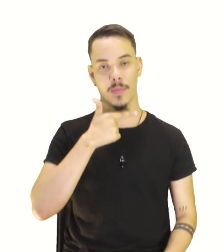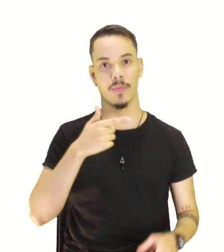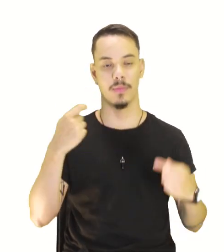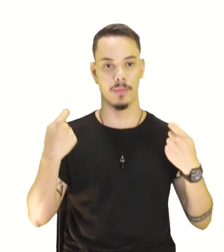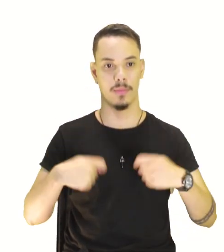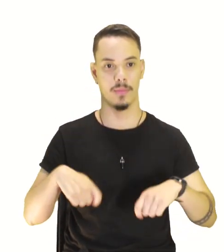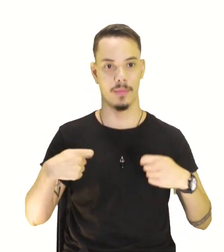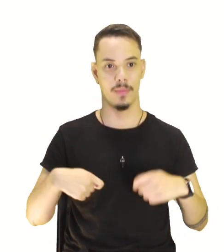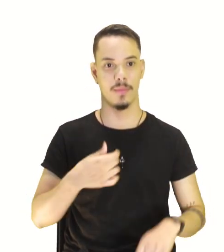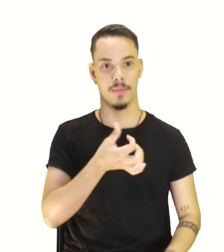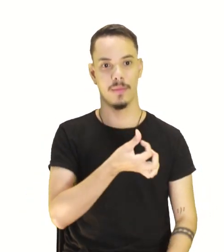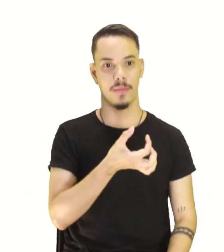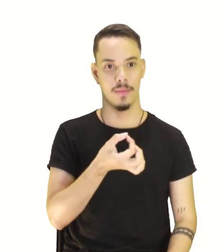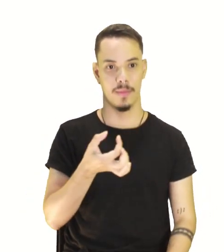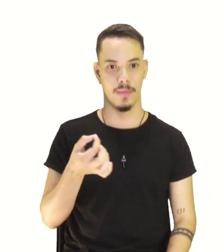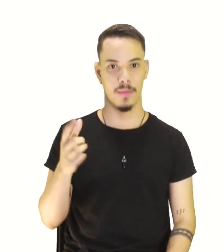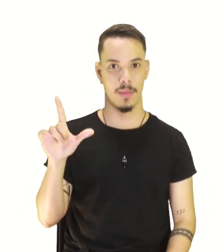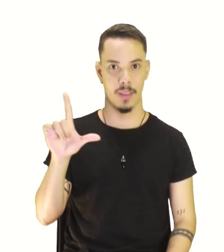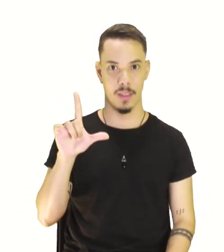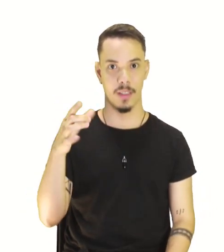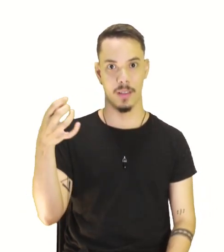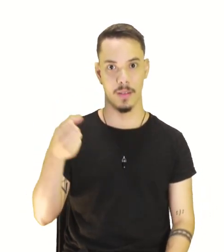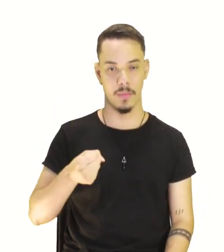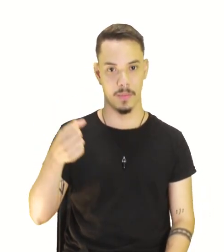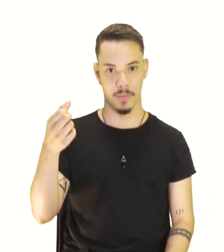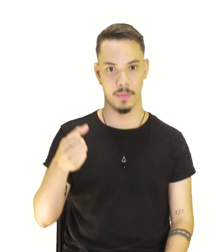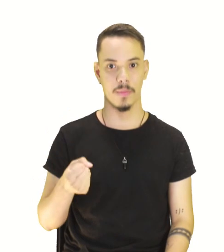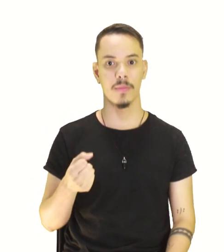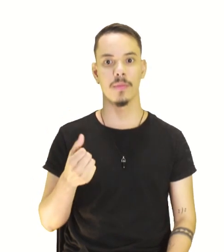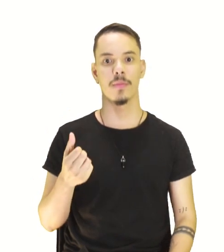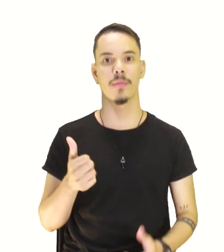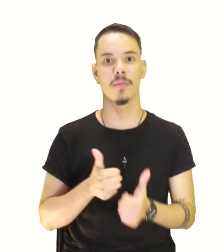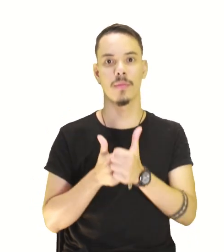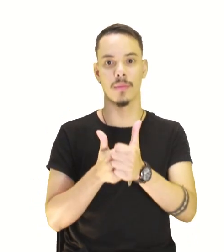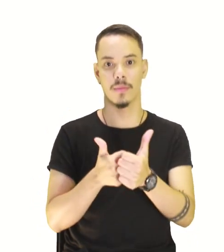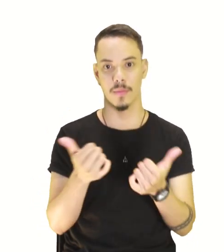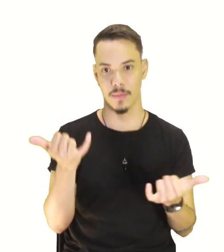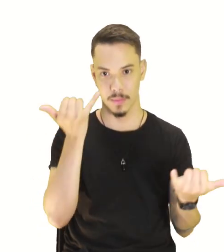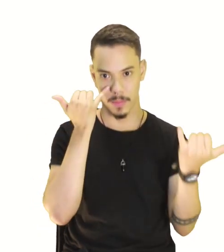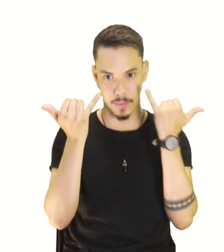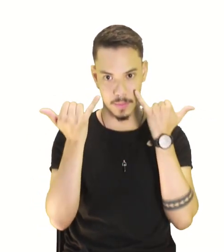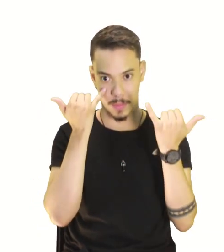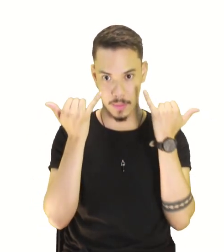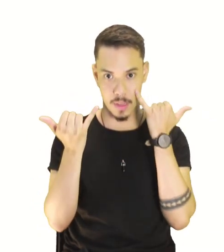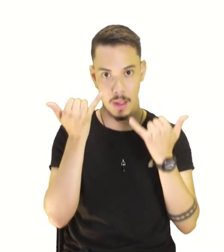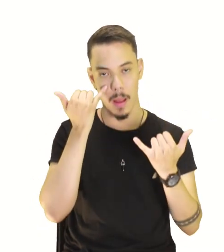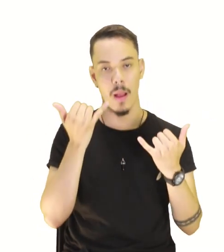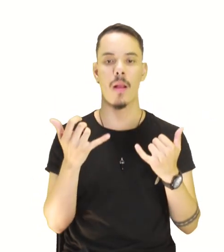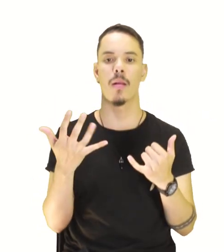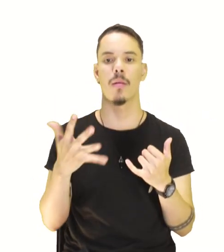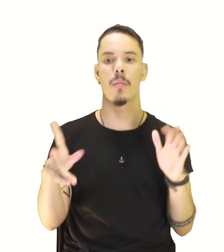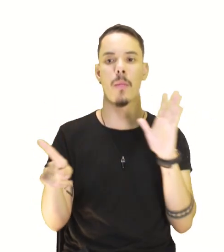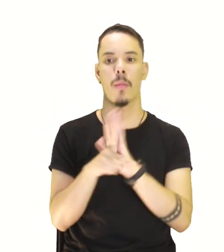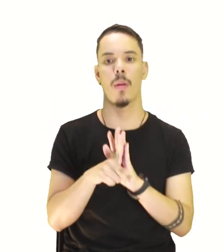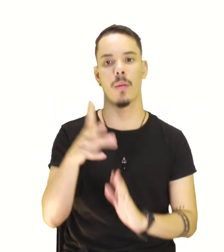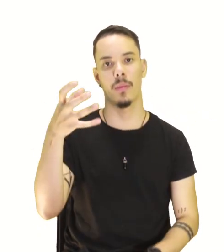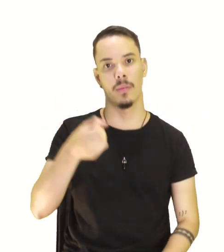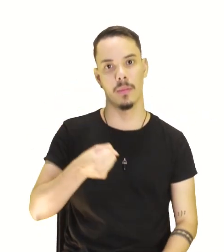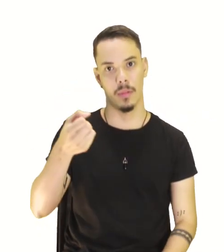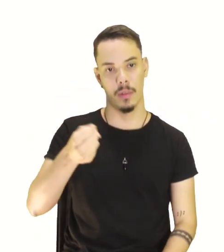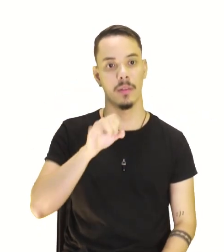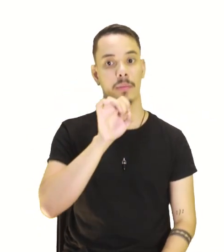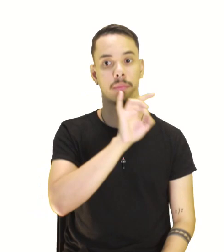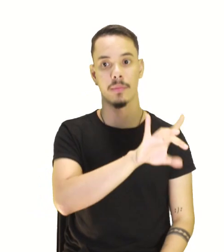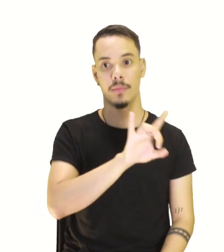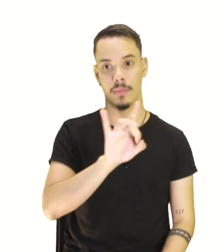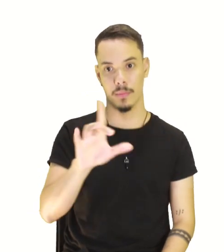necessários 600 litros de leite. Segundo a informação que nós temos da média de produção de leite, de que cada vaca